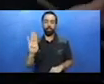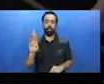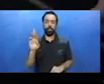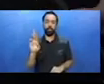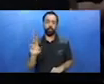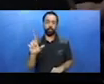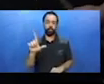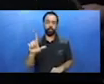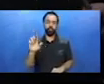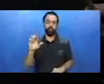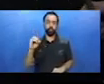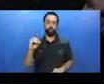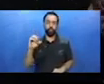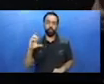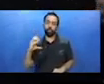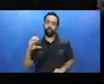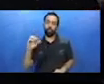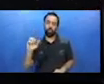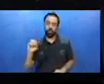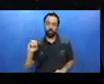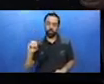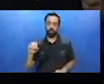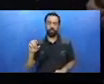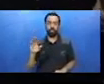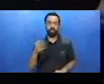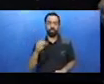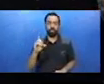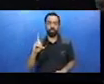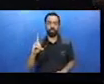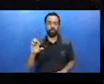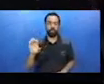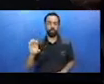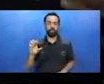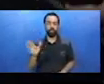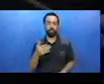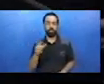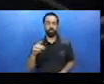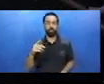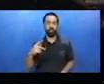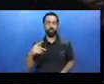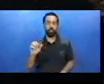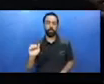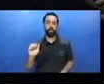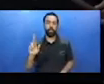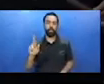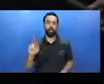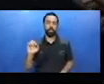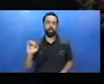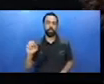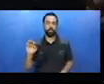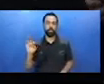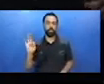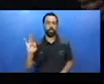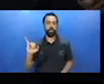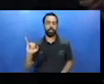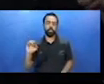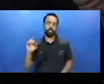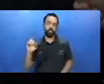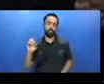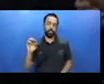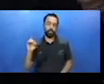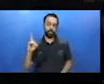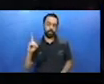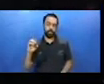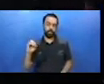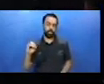Os estilos de natação, então os jeitos de nadar diferentes que existem, né? Nós temos algumas provas que elas são divididas por